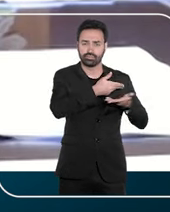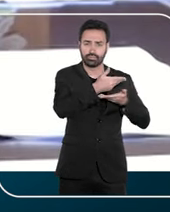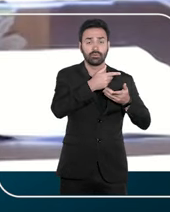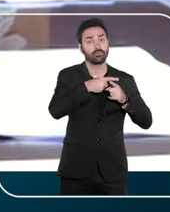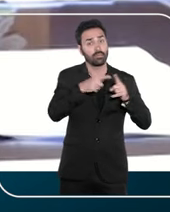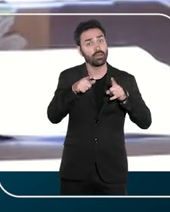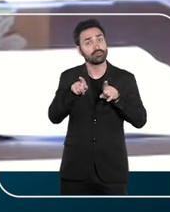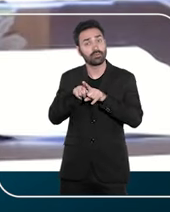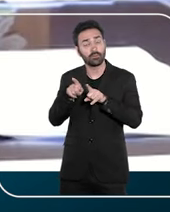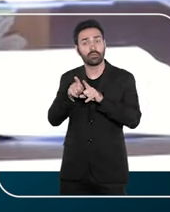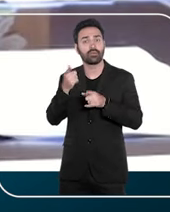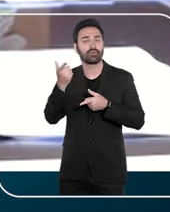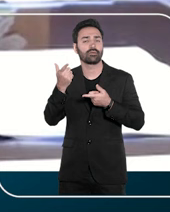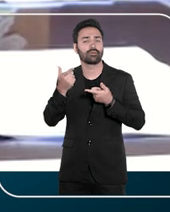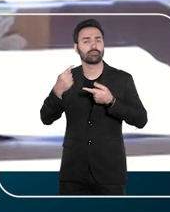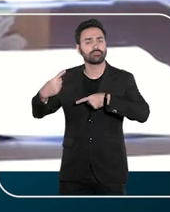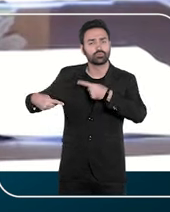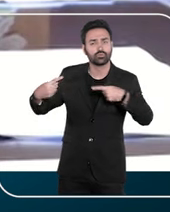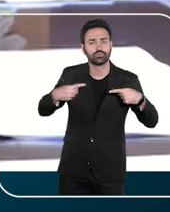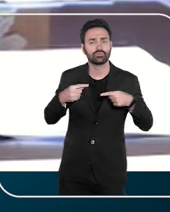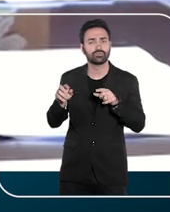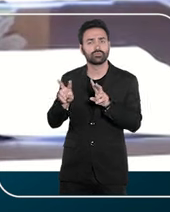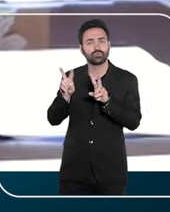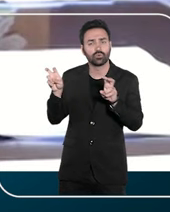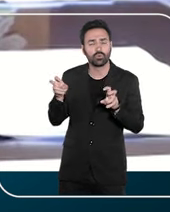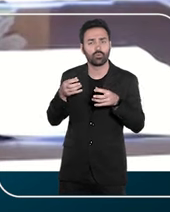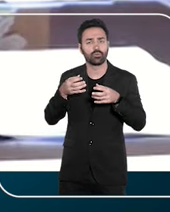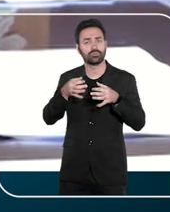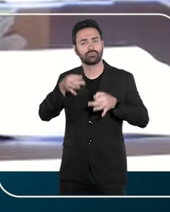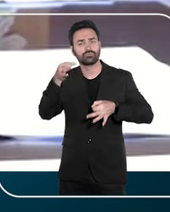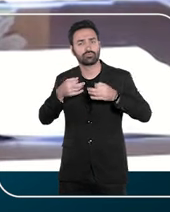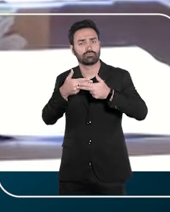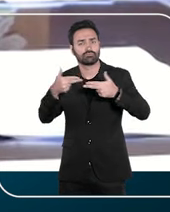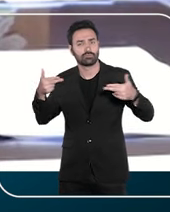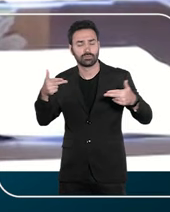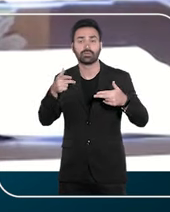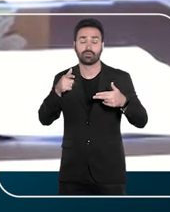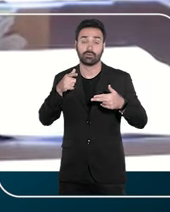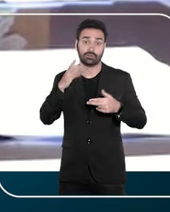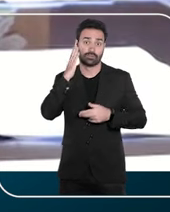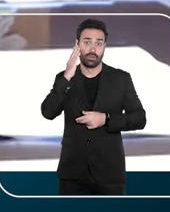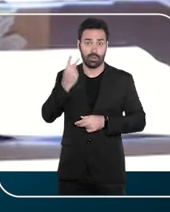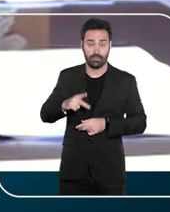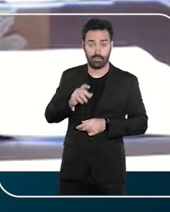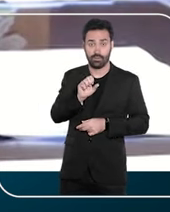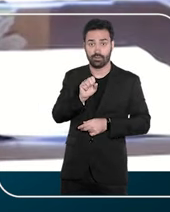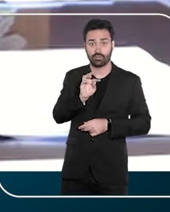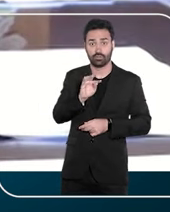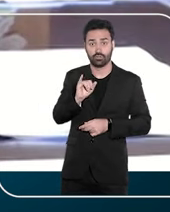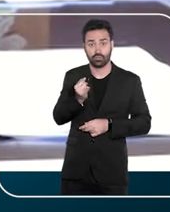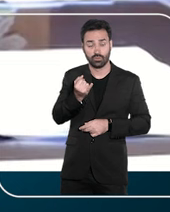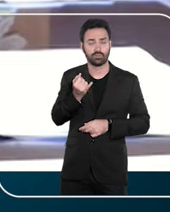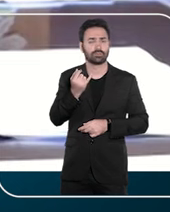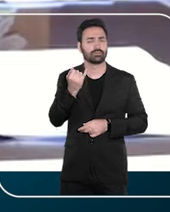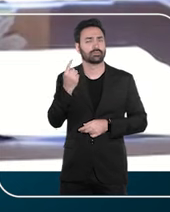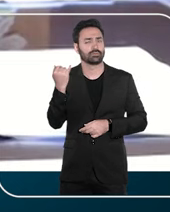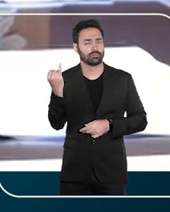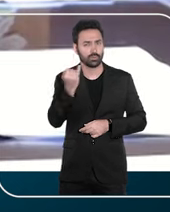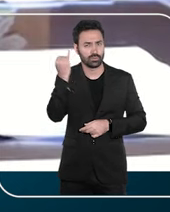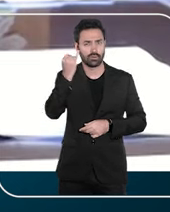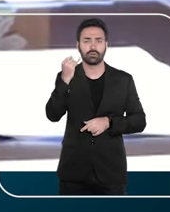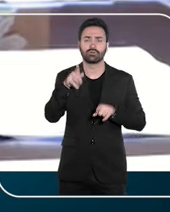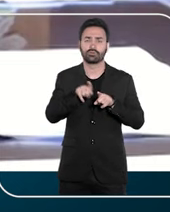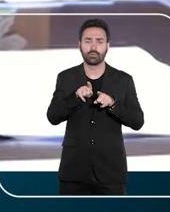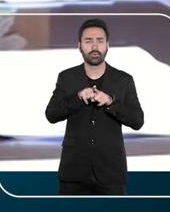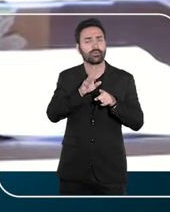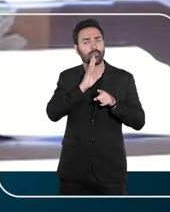jurídico, né? Sabendo a importância do STJ e da jurisprudência daqui emanada,